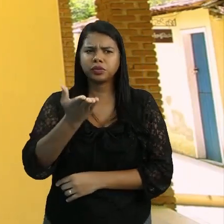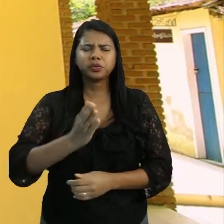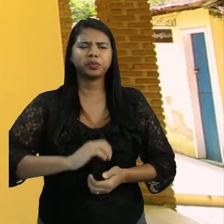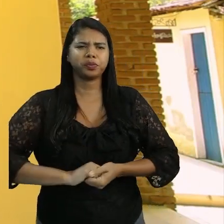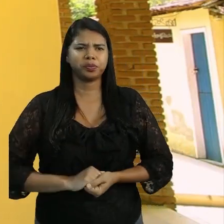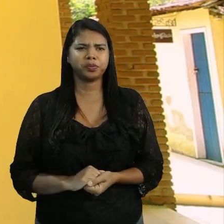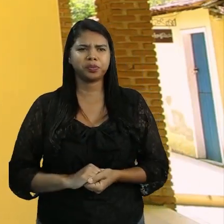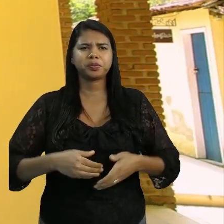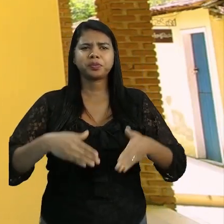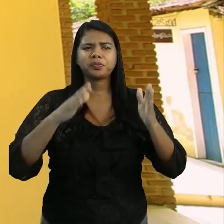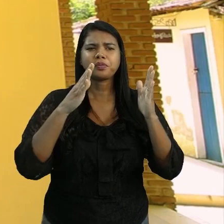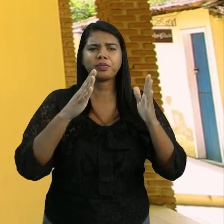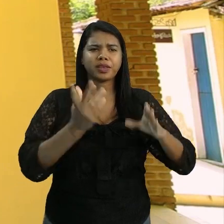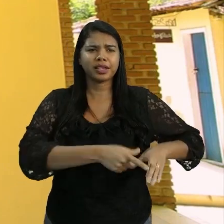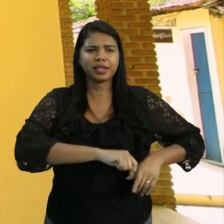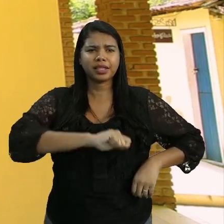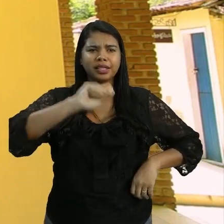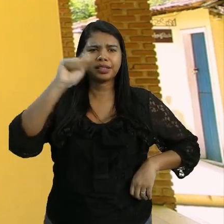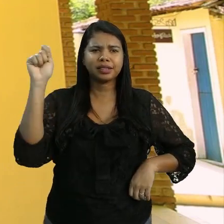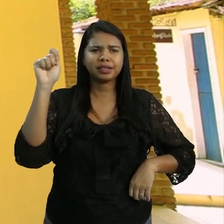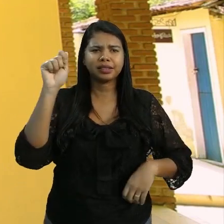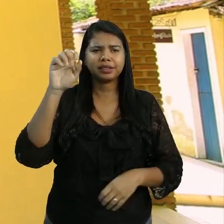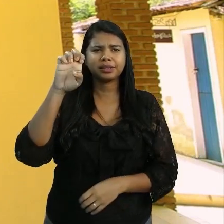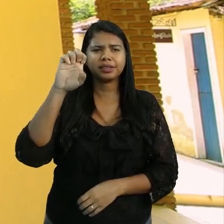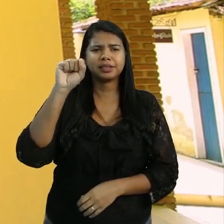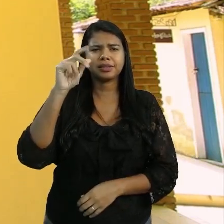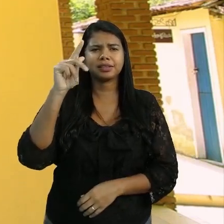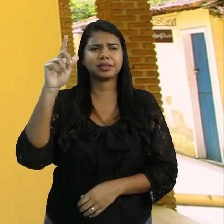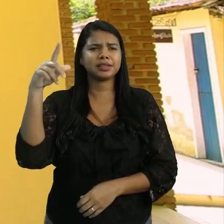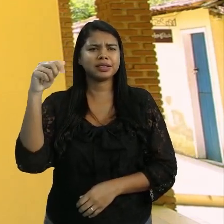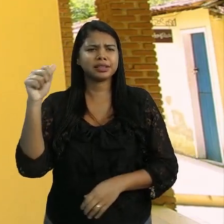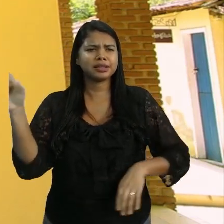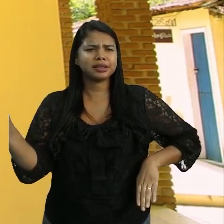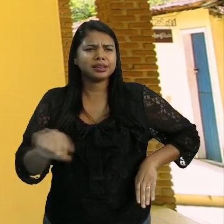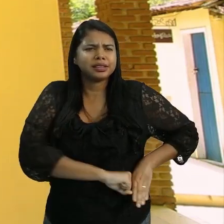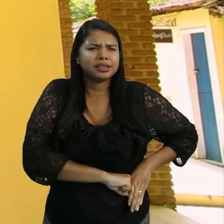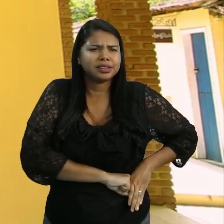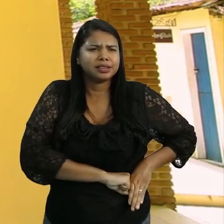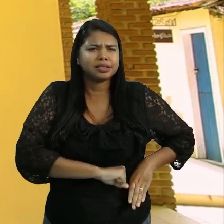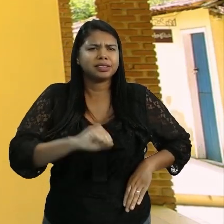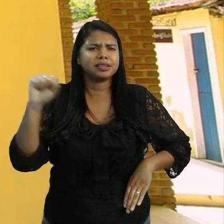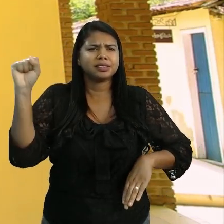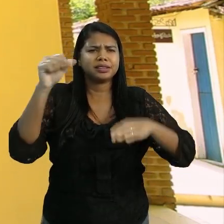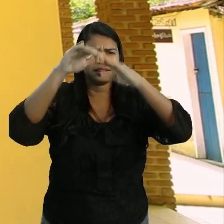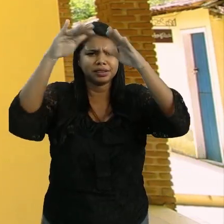dado momento, numa discussão com o filho dele, que sempre glorificava a Deus, ele disse, o